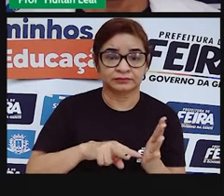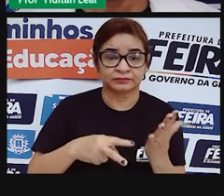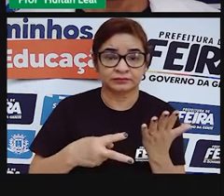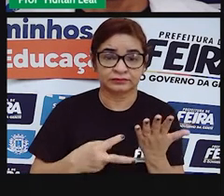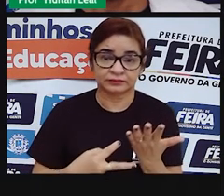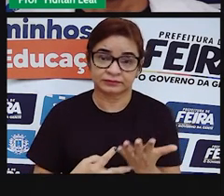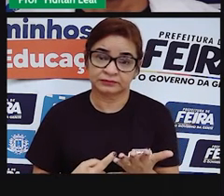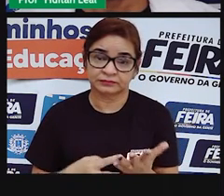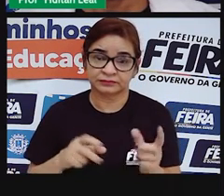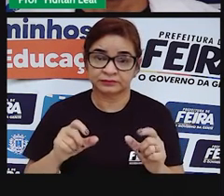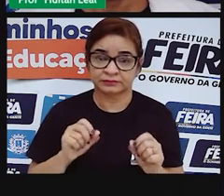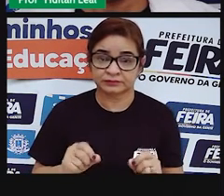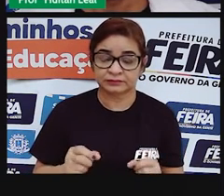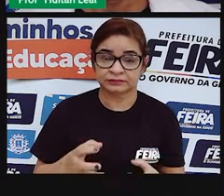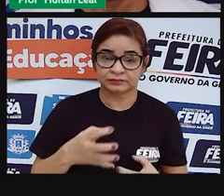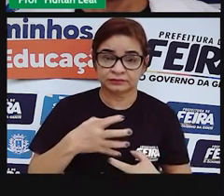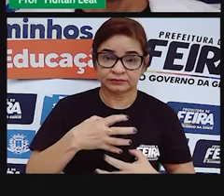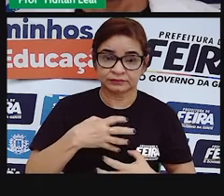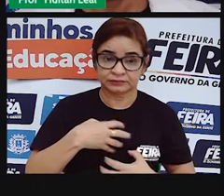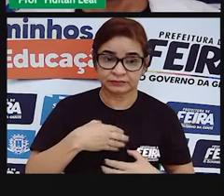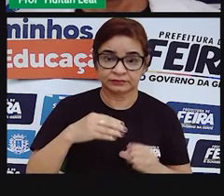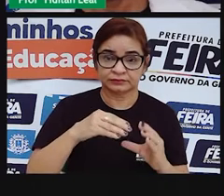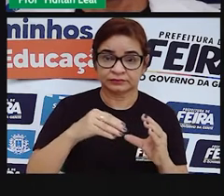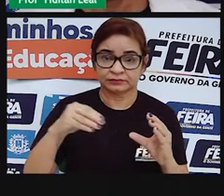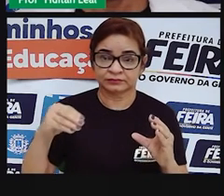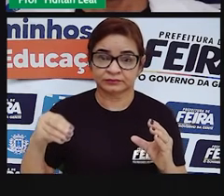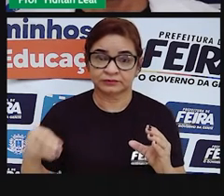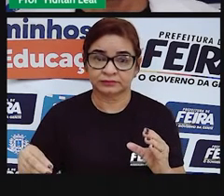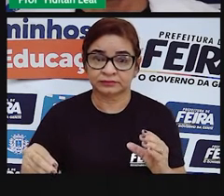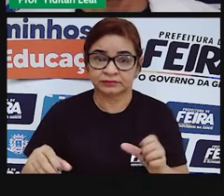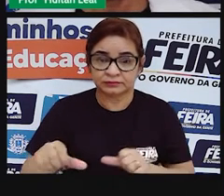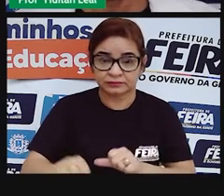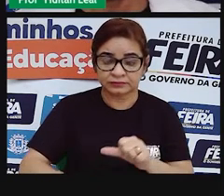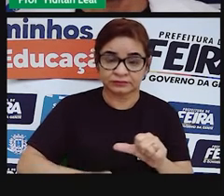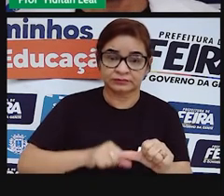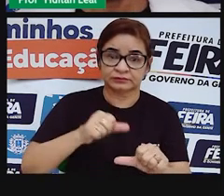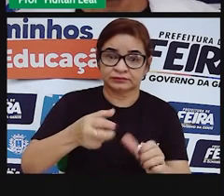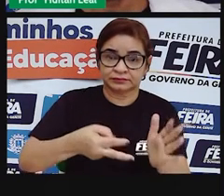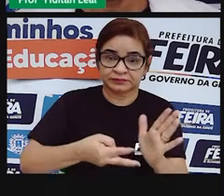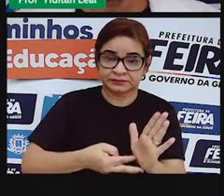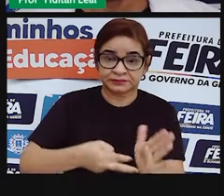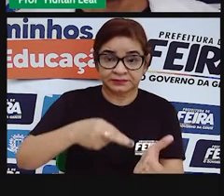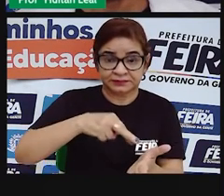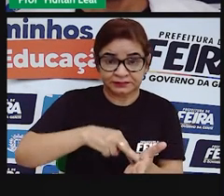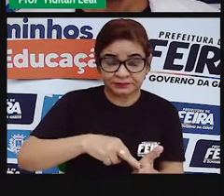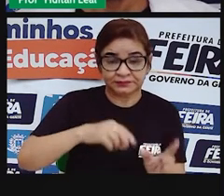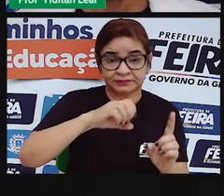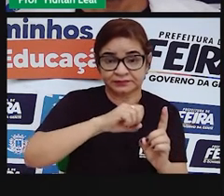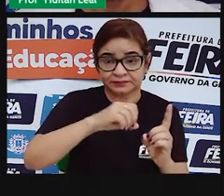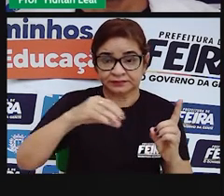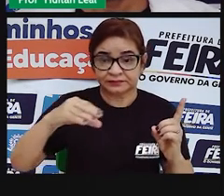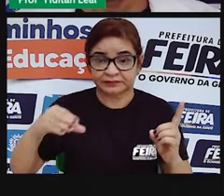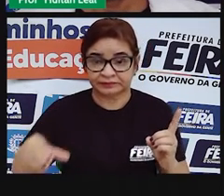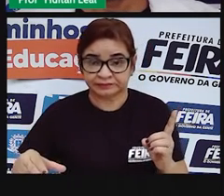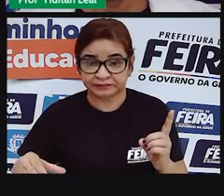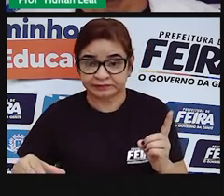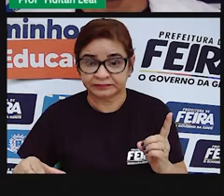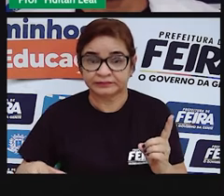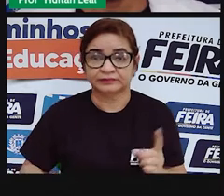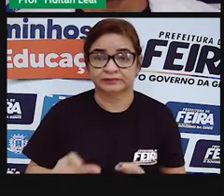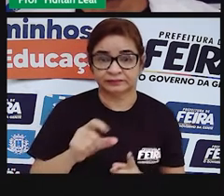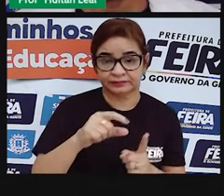conotação. Figura de linguagem é um recurso que explora o sentido conotativo, modificando assim